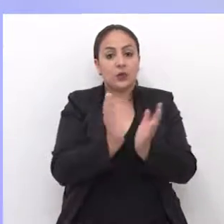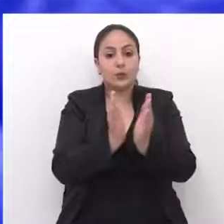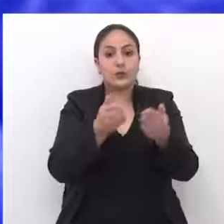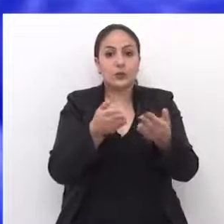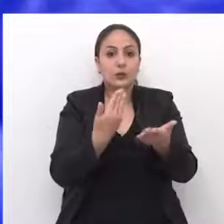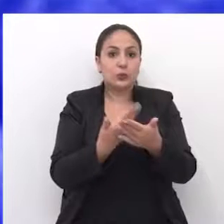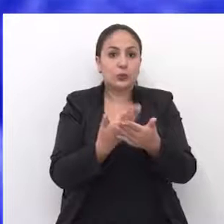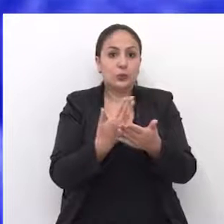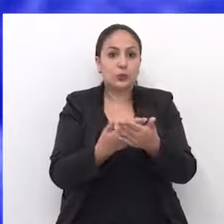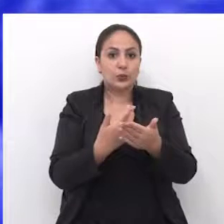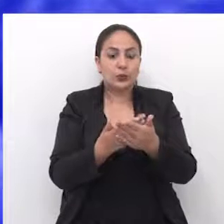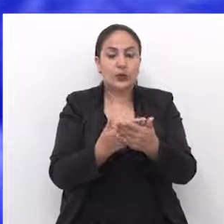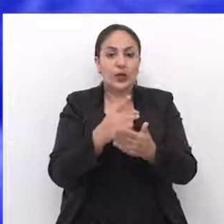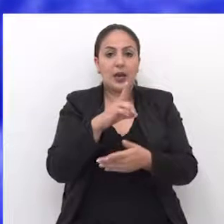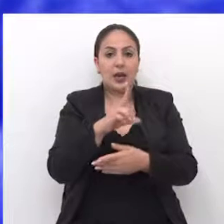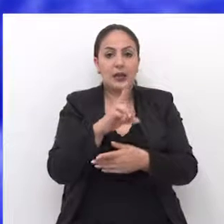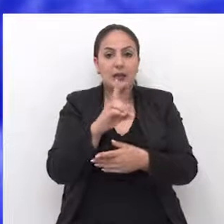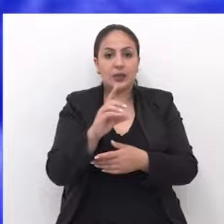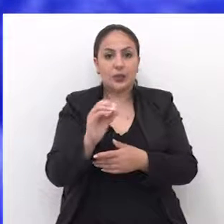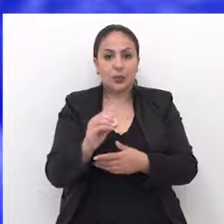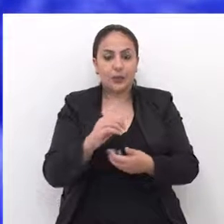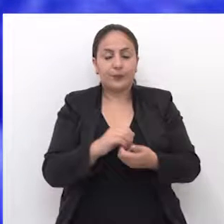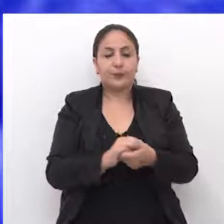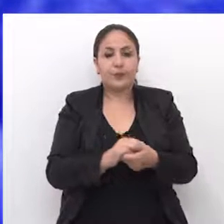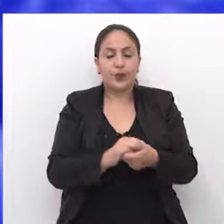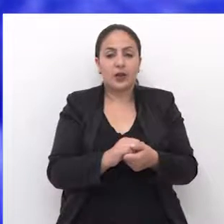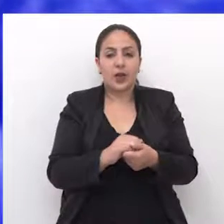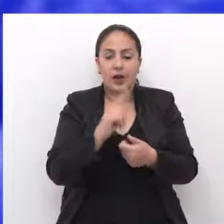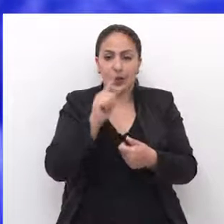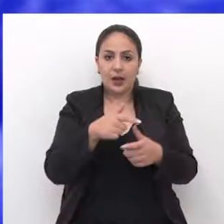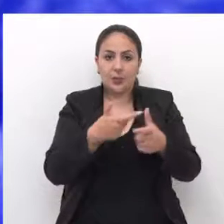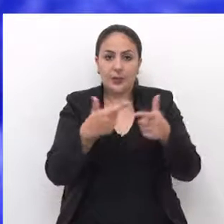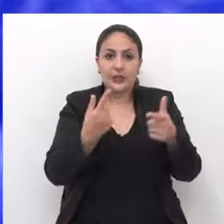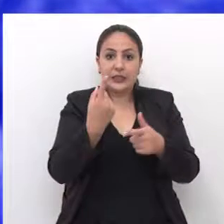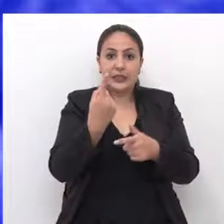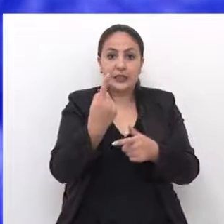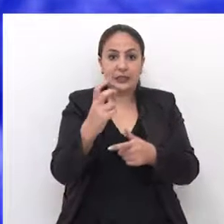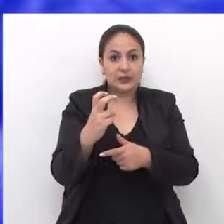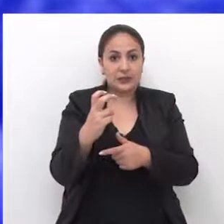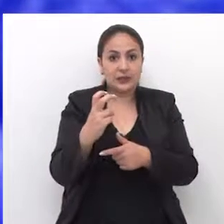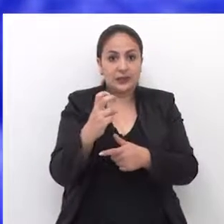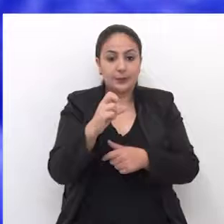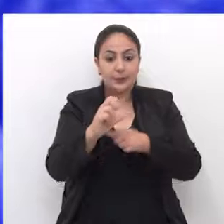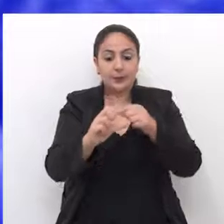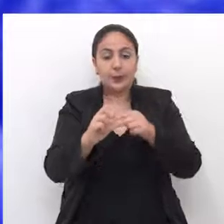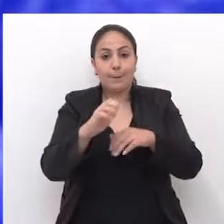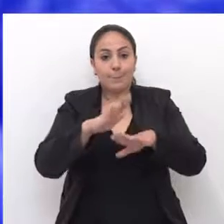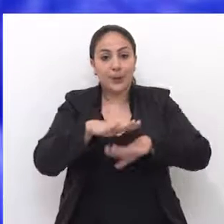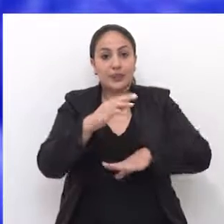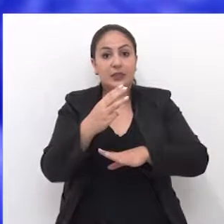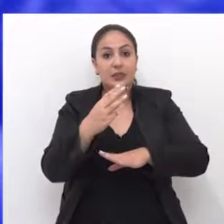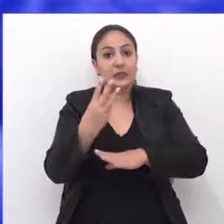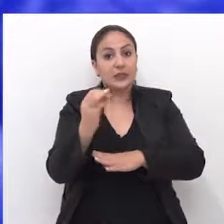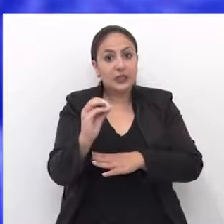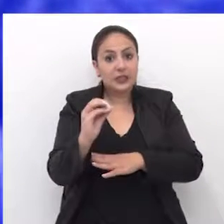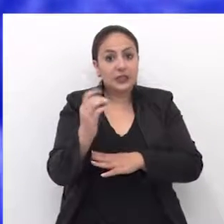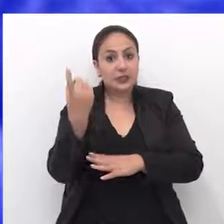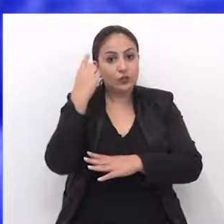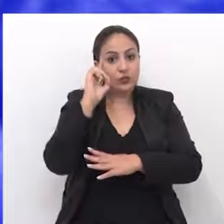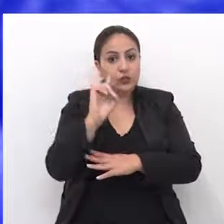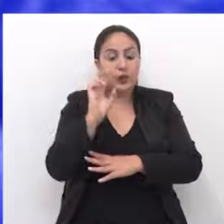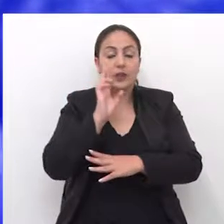Municipal. O Poder Executivo quer ampliar de 15 para 30 dias o prazo para responder aos pedidos